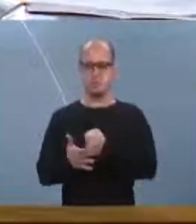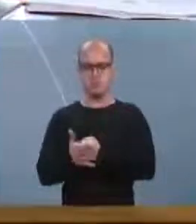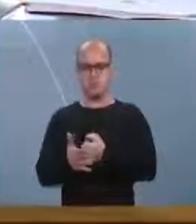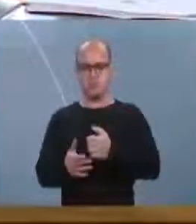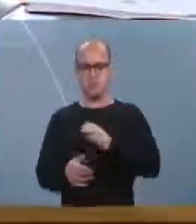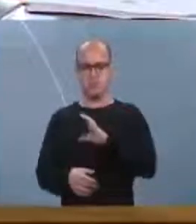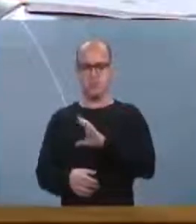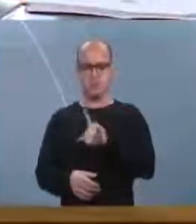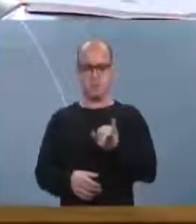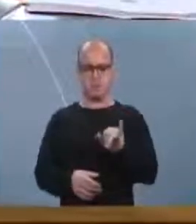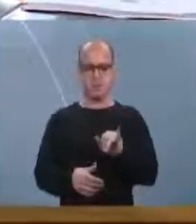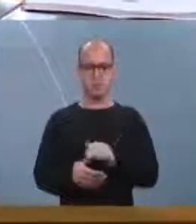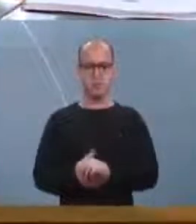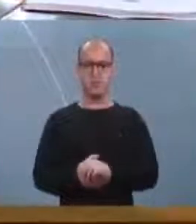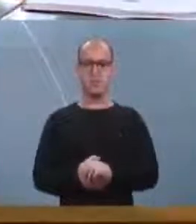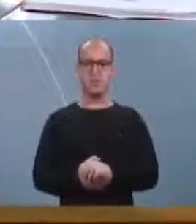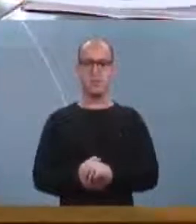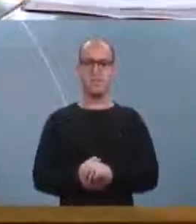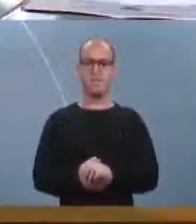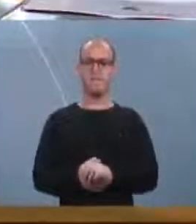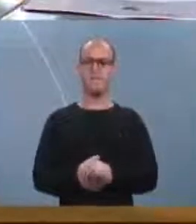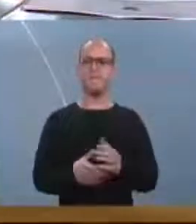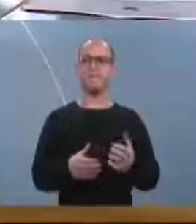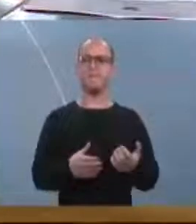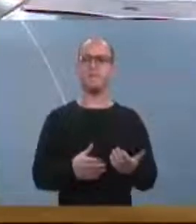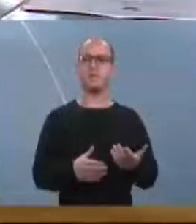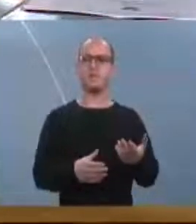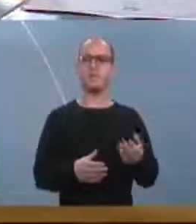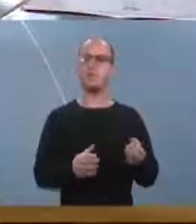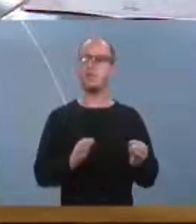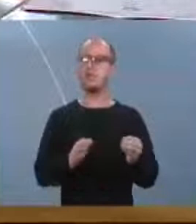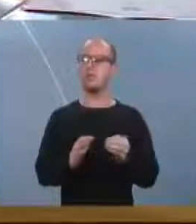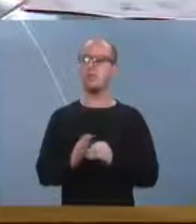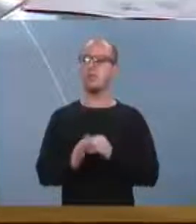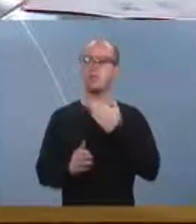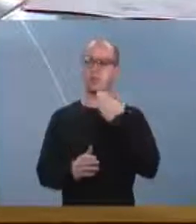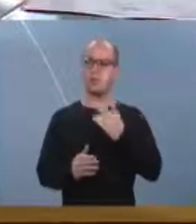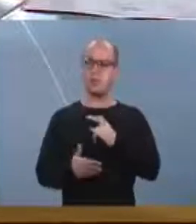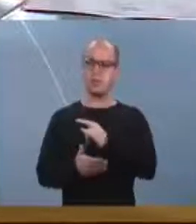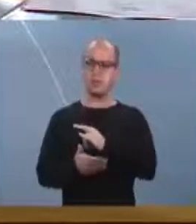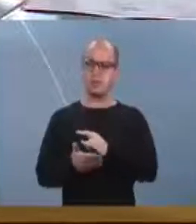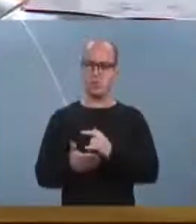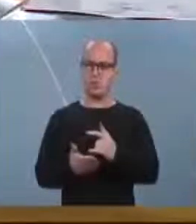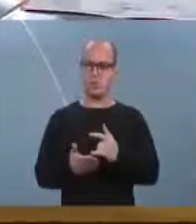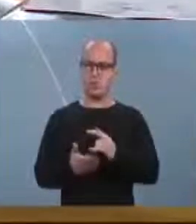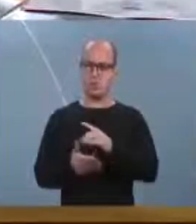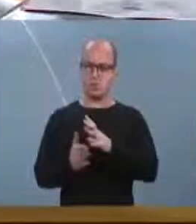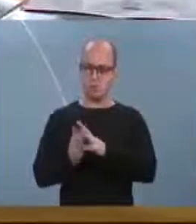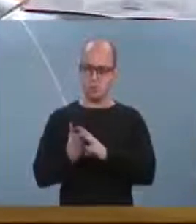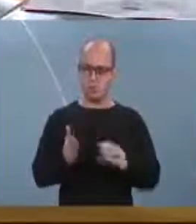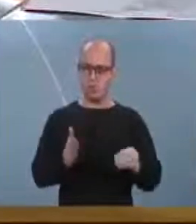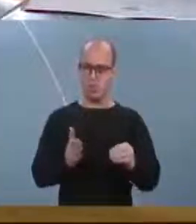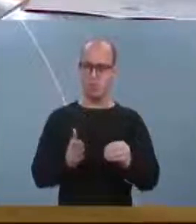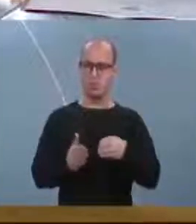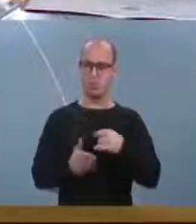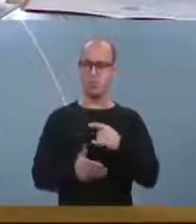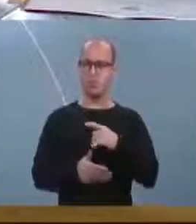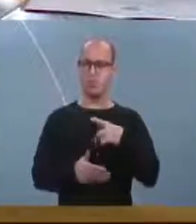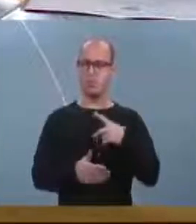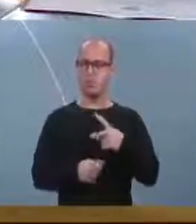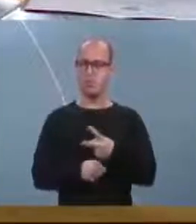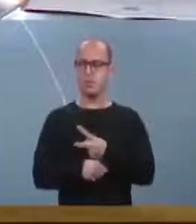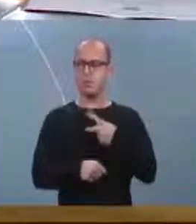CPI tão logo ela foi impetrada eu pedi uma cópia da ação o procurador foi